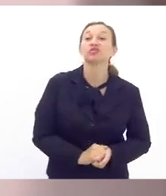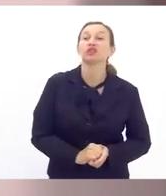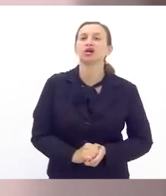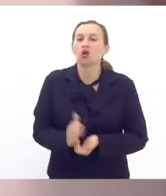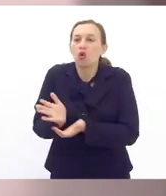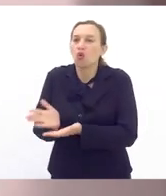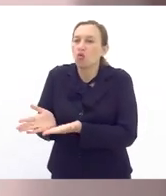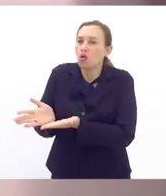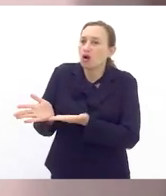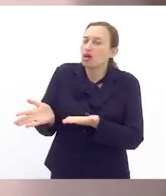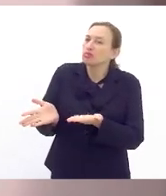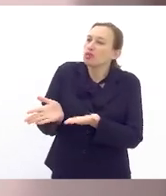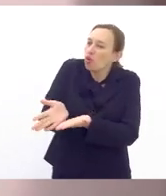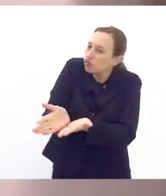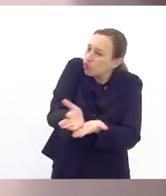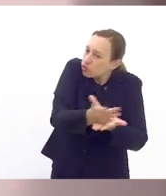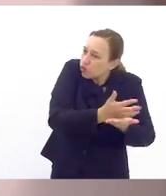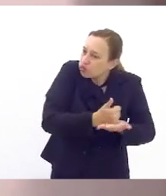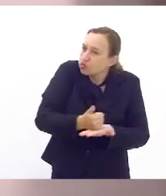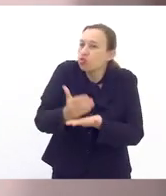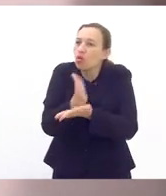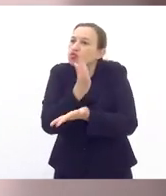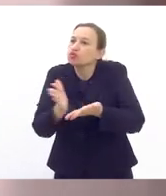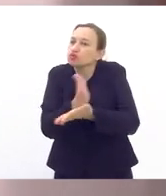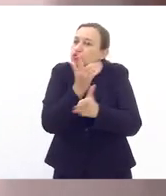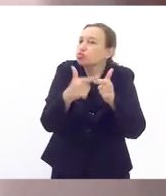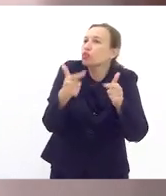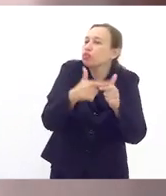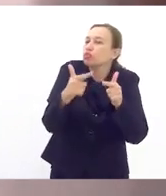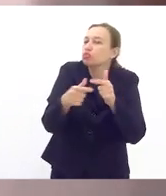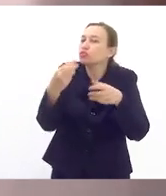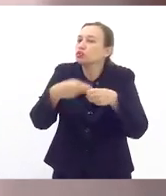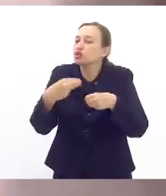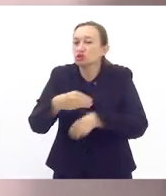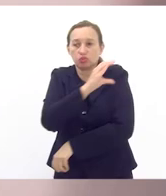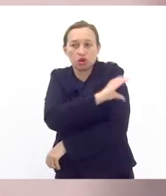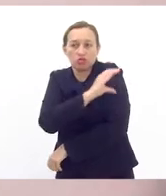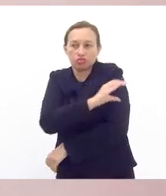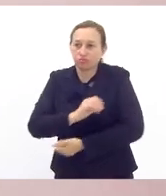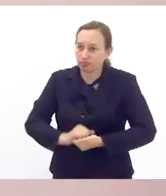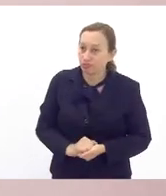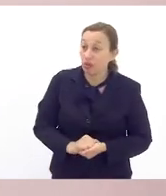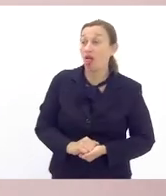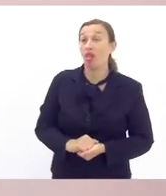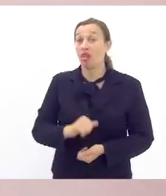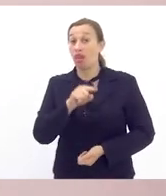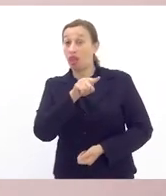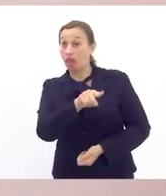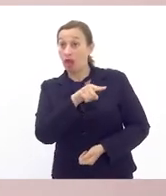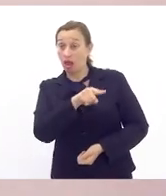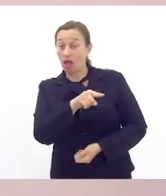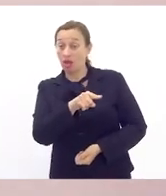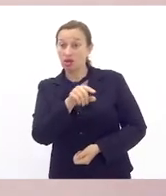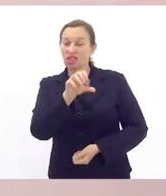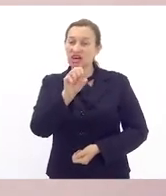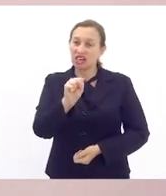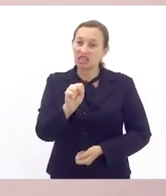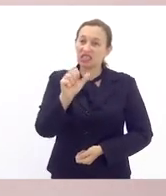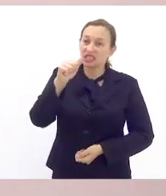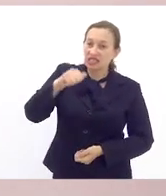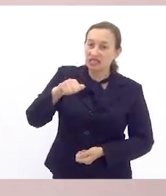eu peguei alguns problemas na ponta dos nossos do nosso município Campos dos Goytacazes ali na região de Santo Eduardo